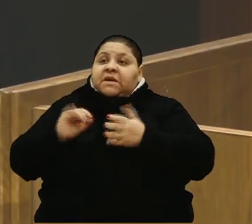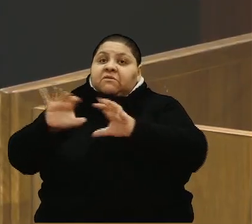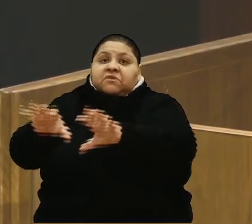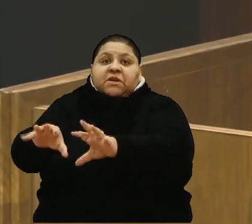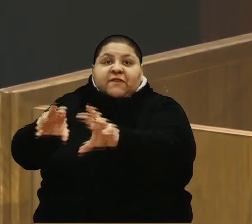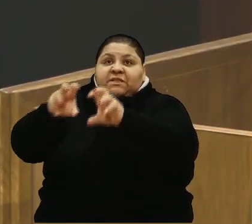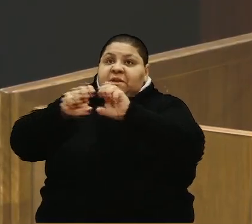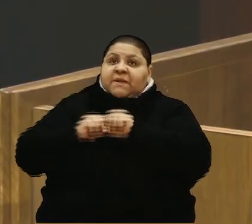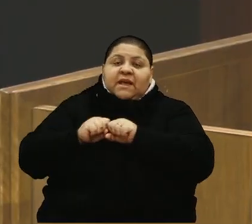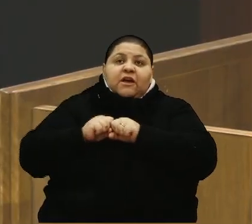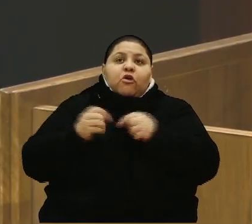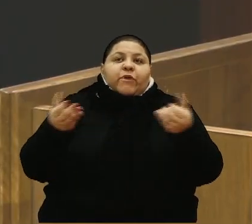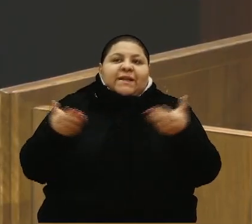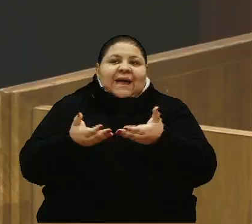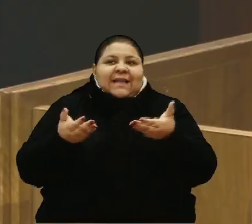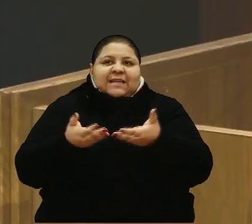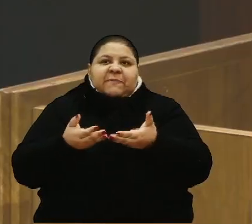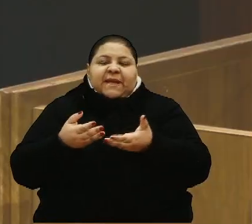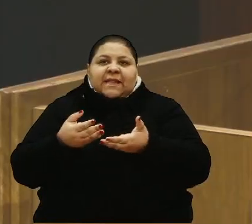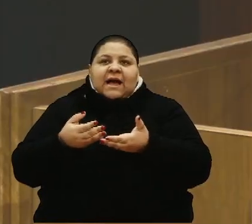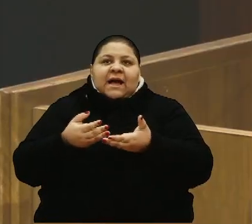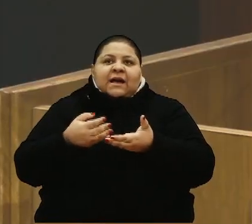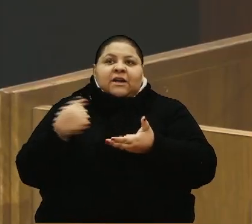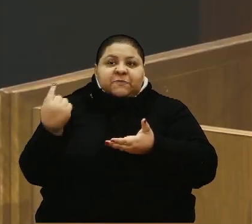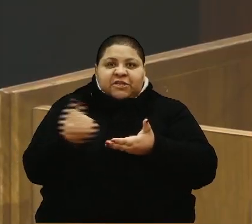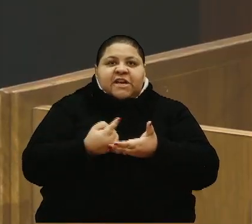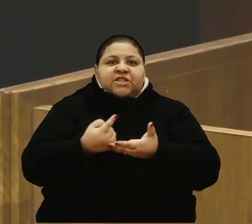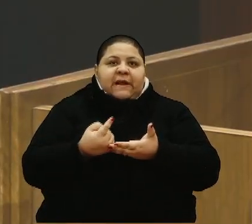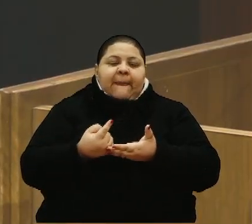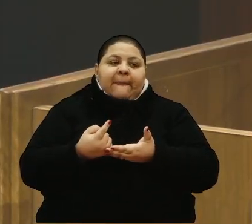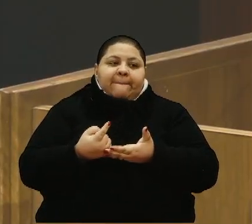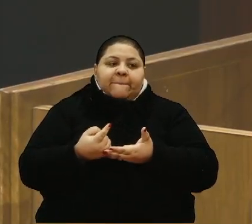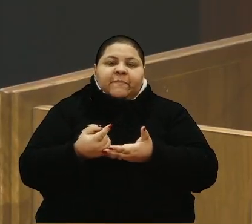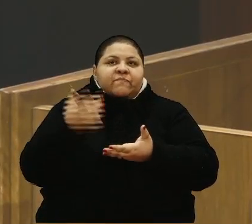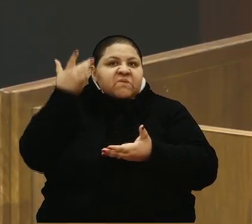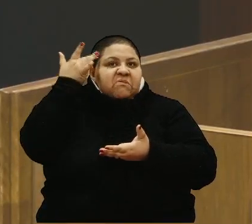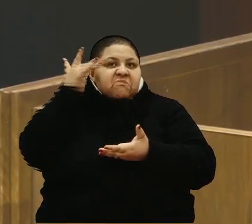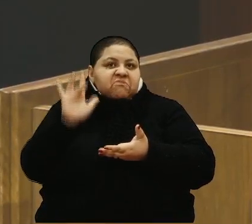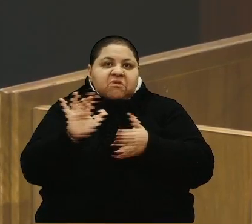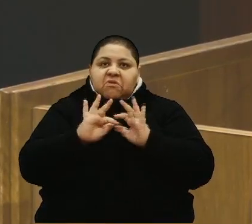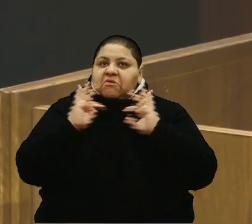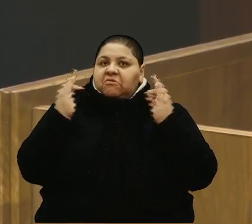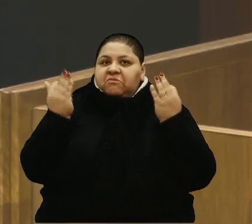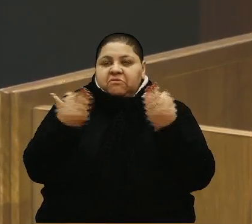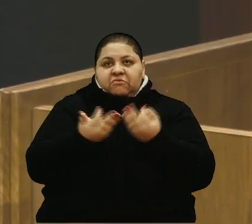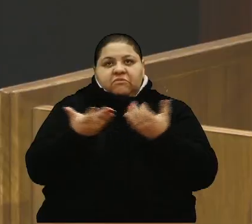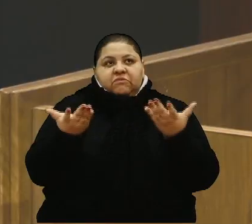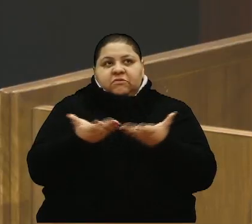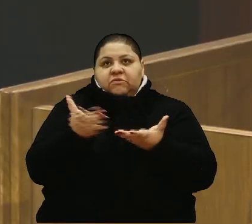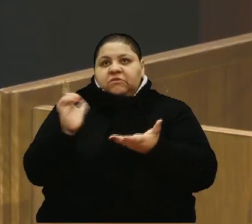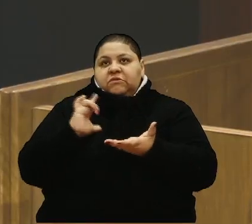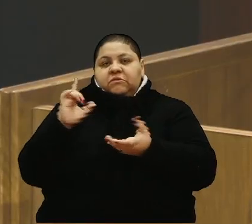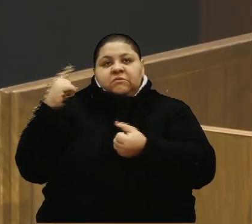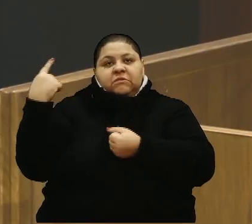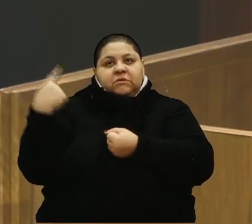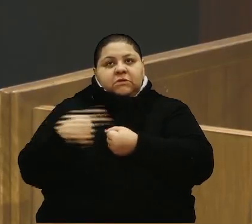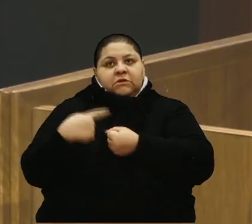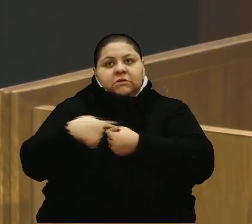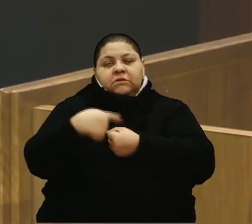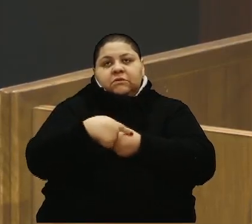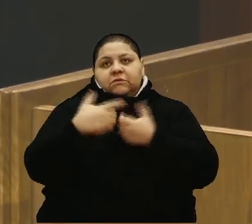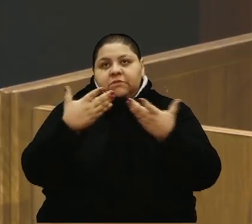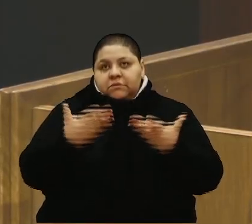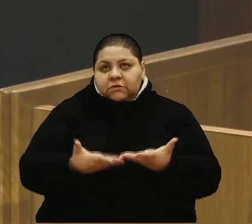vereadora Sandra, dos minifúndios, né? Da agricultura familiar, essencialmente familiar. Então, nessa cidade de Goiás